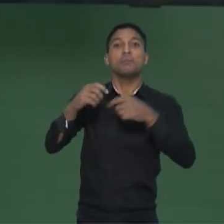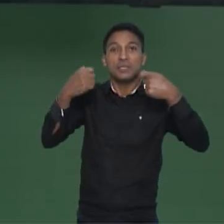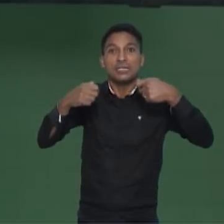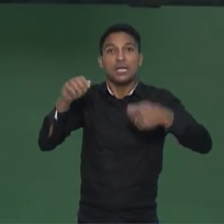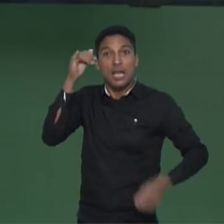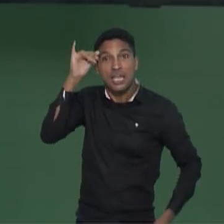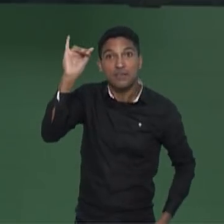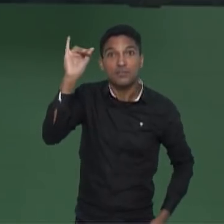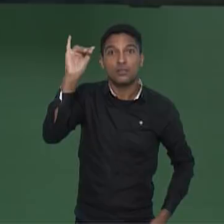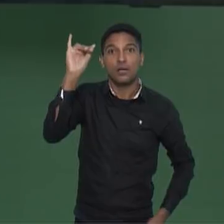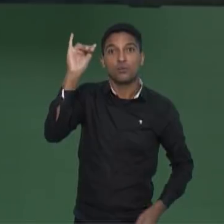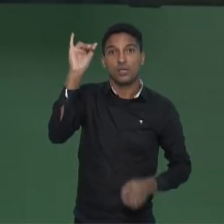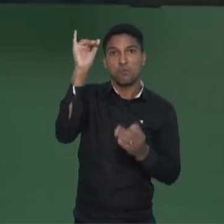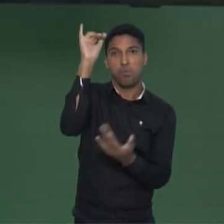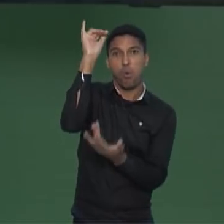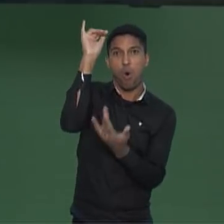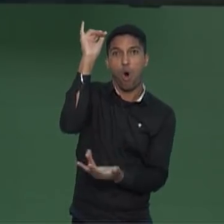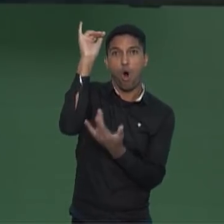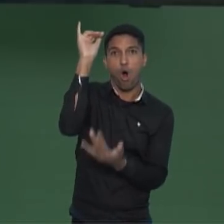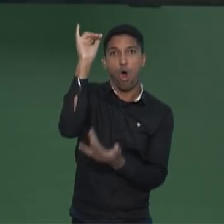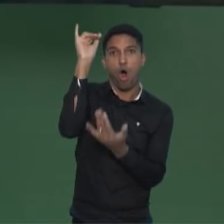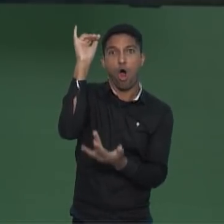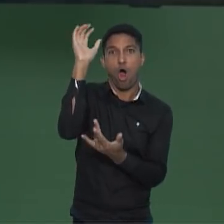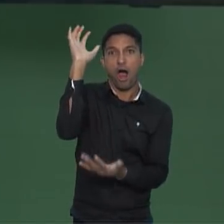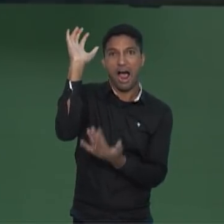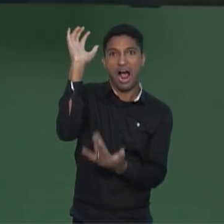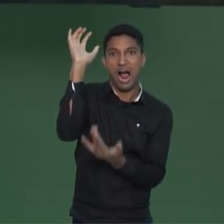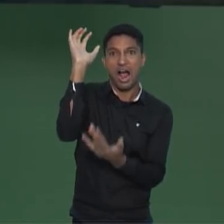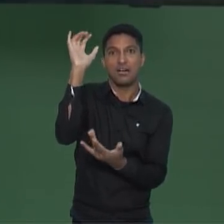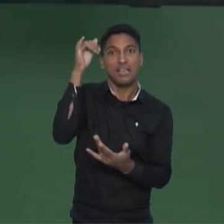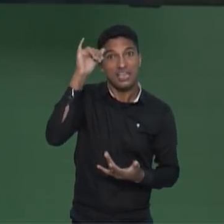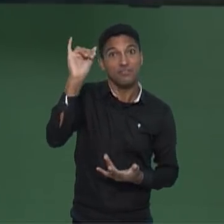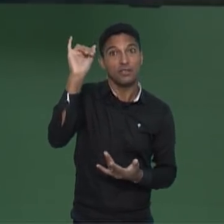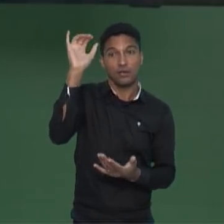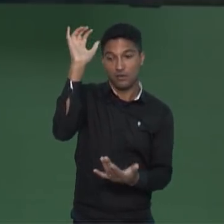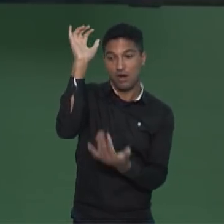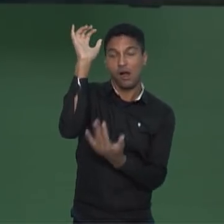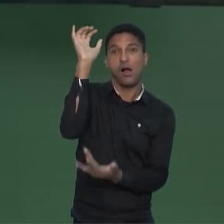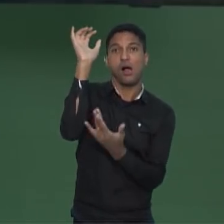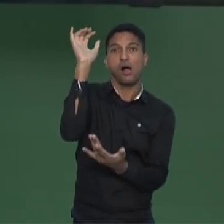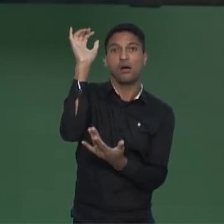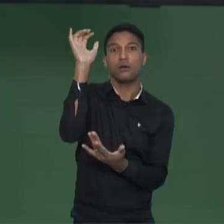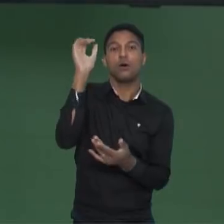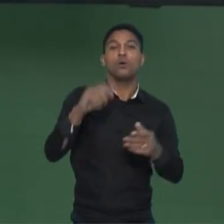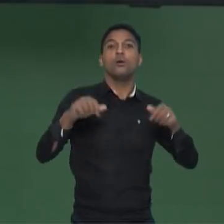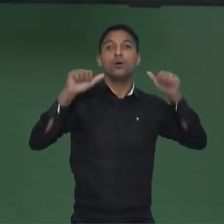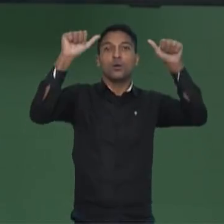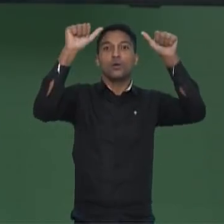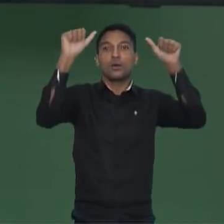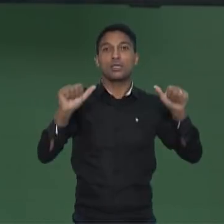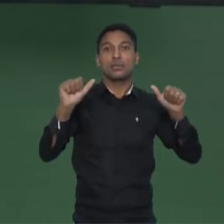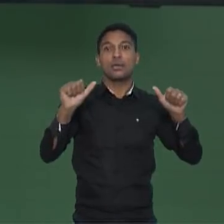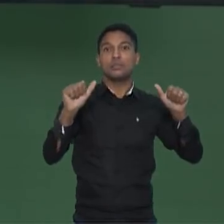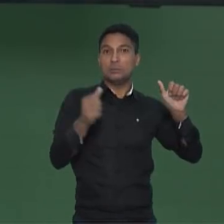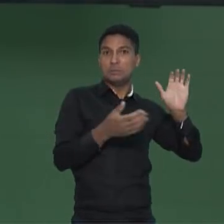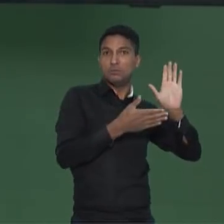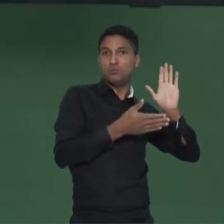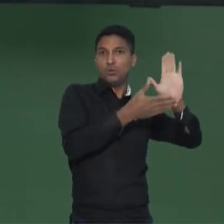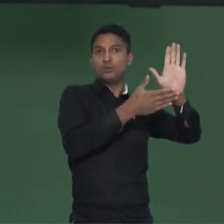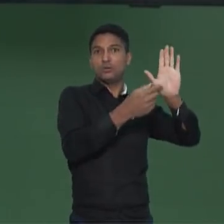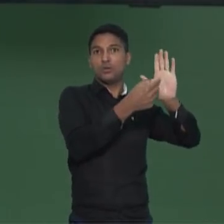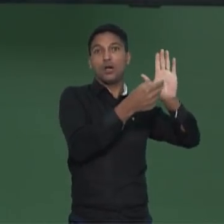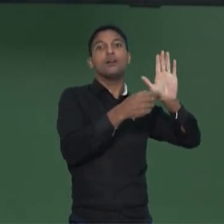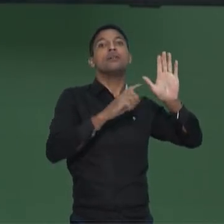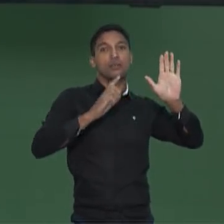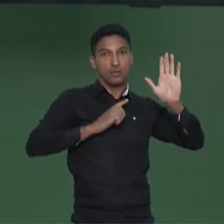A finalidade é essa. O cartaz dele é bem enxuto justamente por isso. Ele quer dar um destaque sobre os incêndios